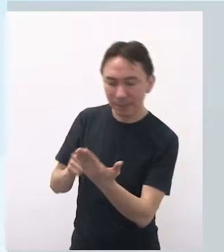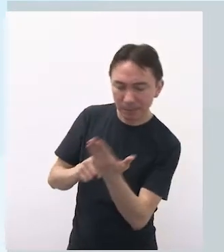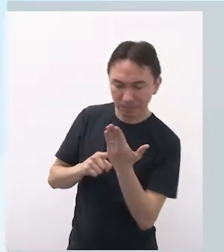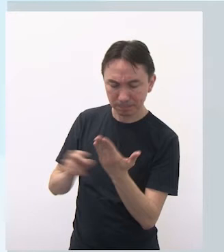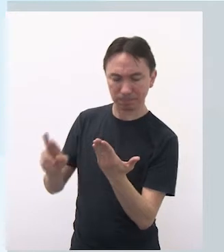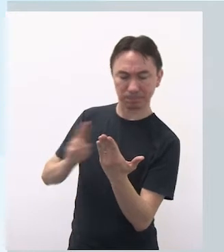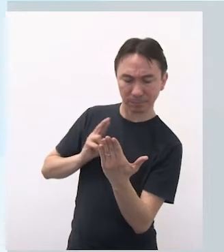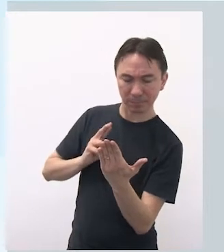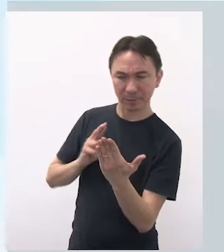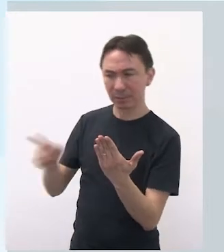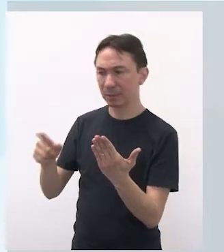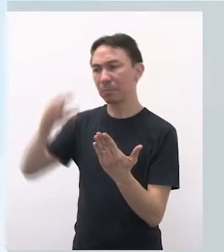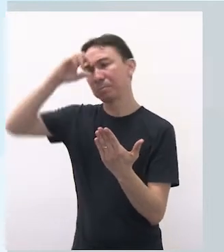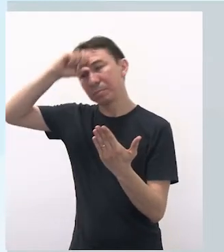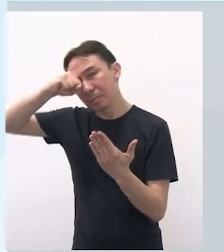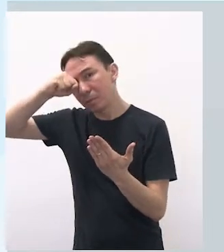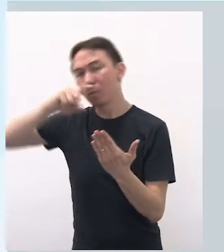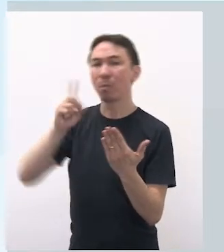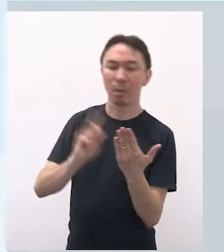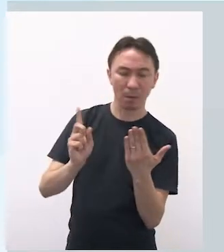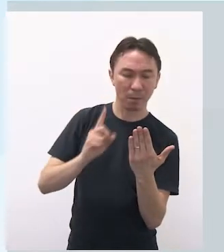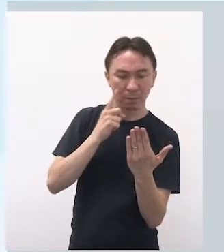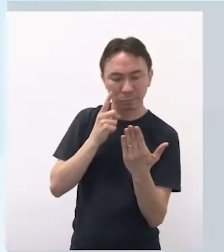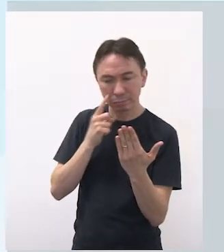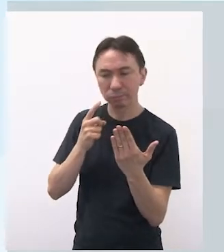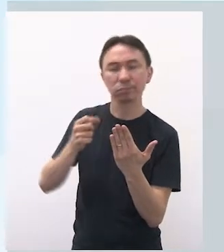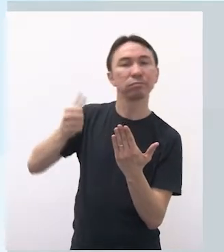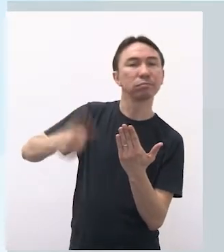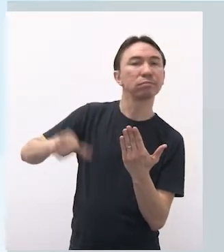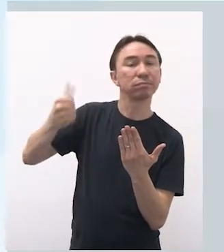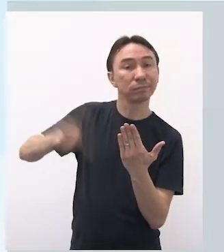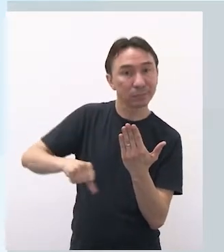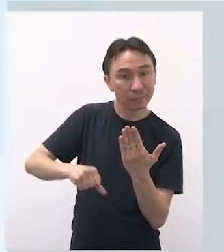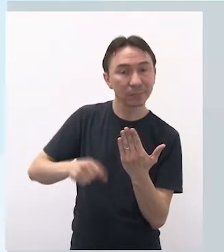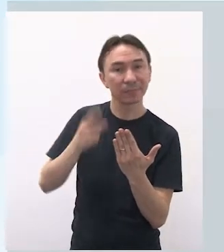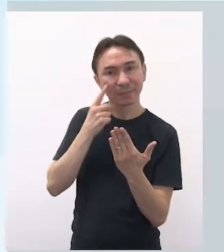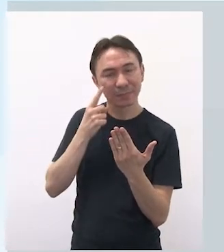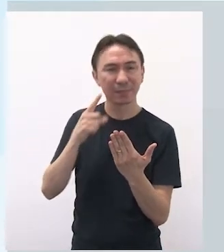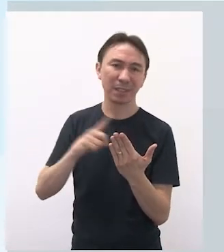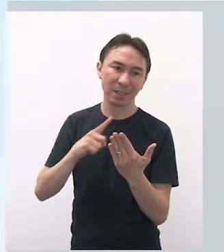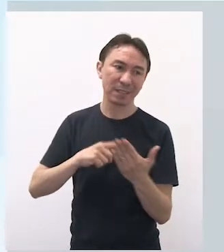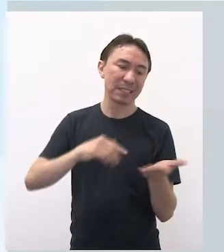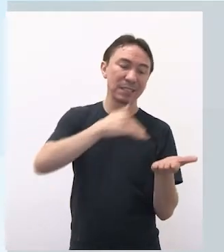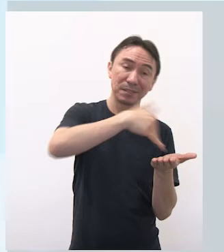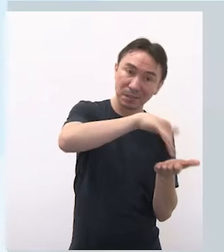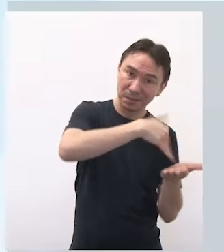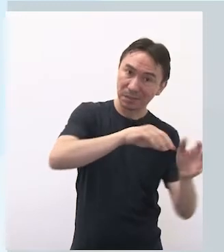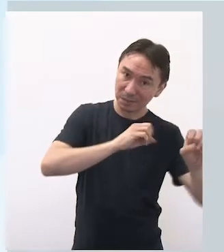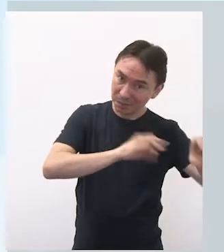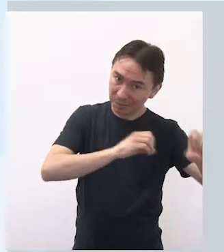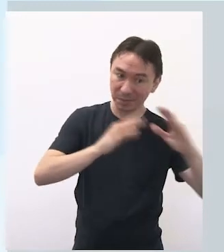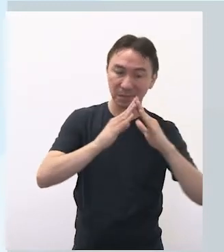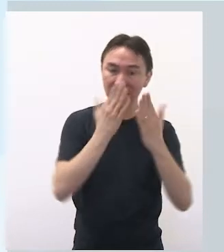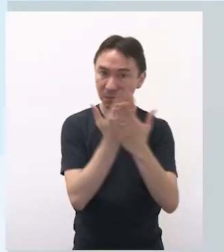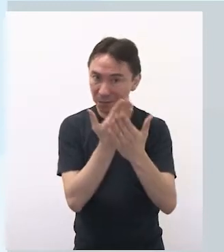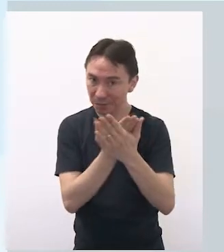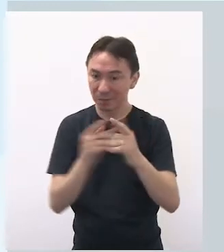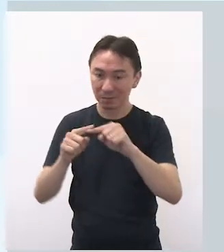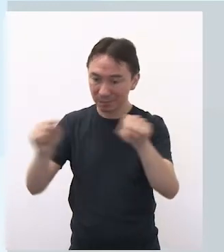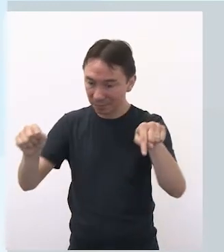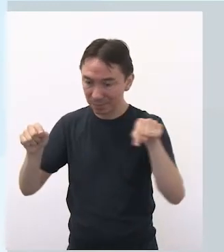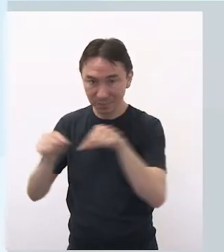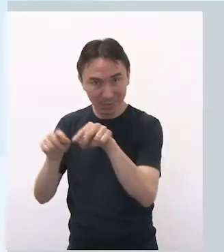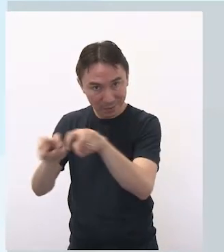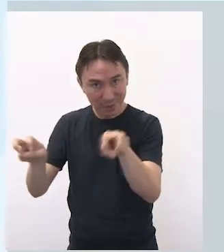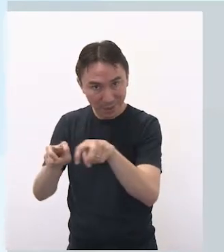aprendeu. Então, existe aí toda uma interação entre secretaria, escola e sala de aula, para que